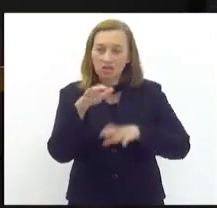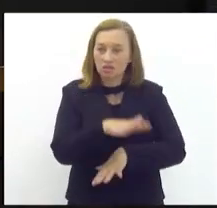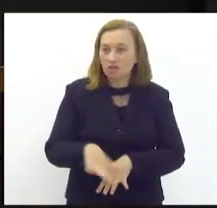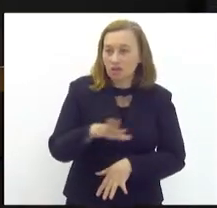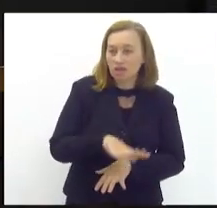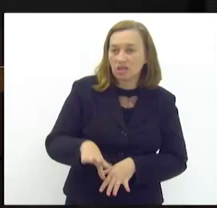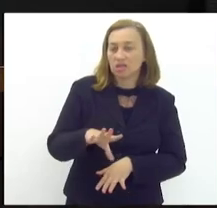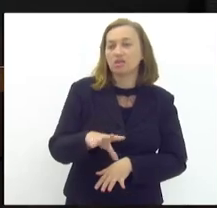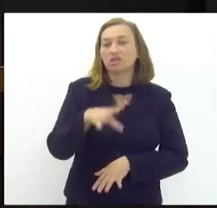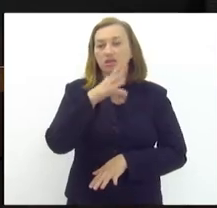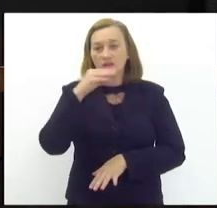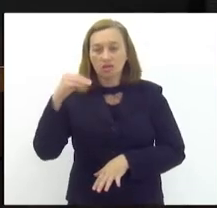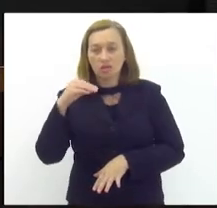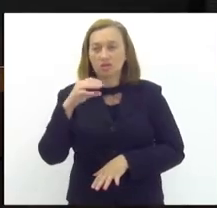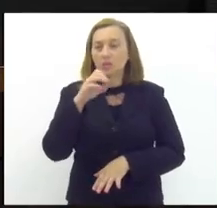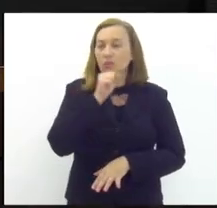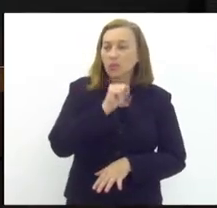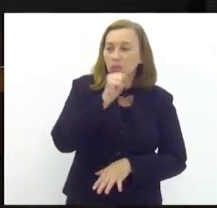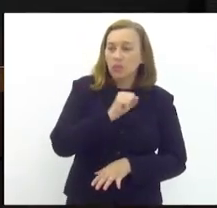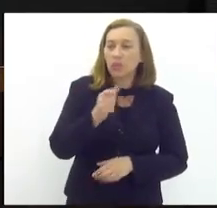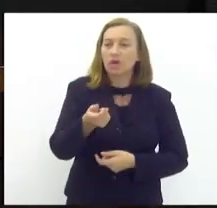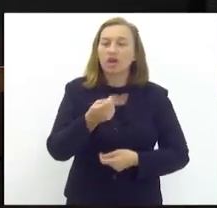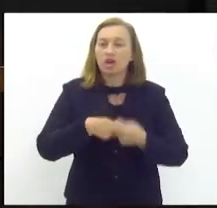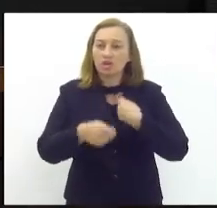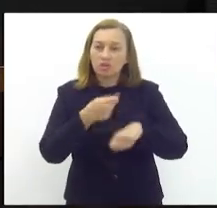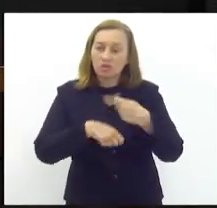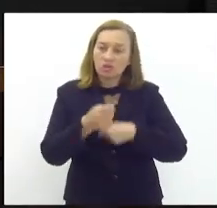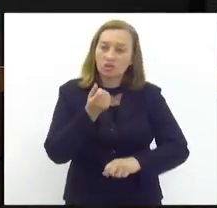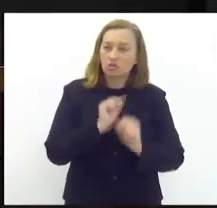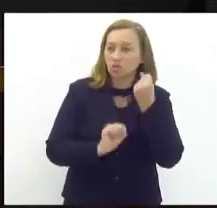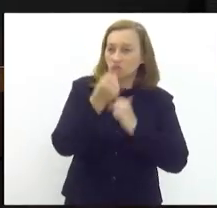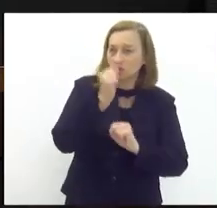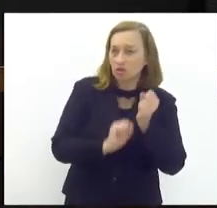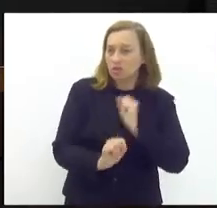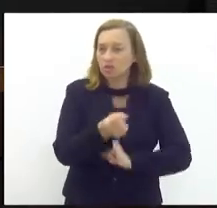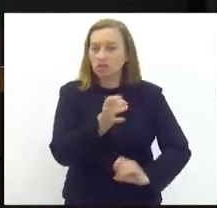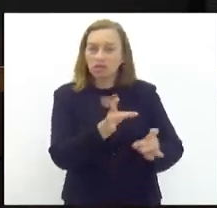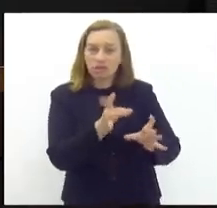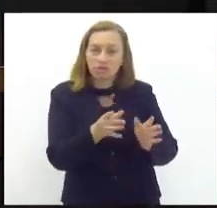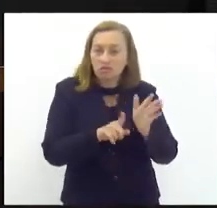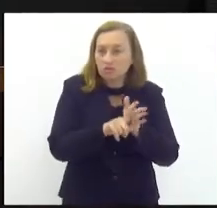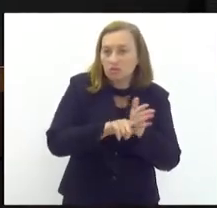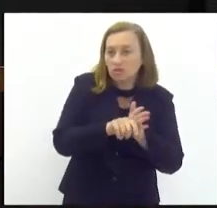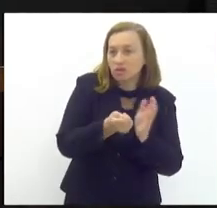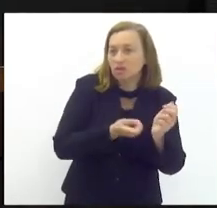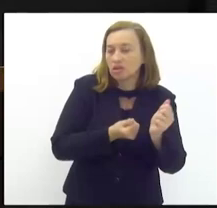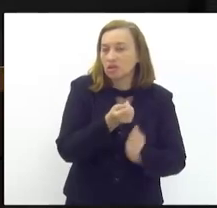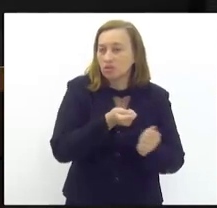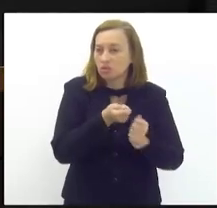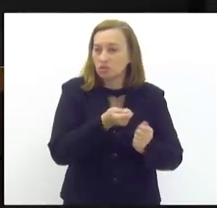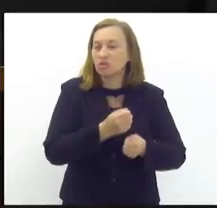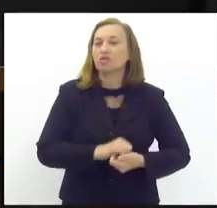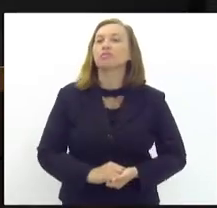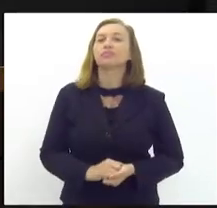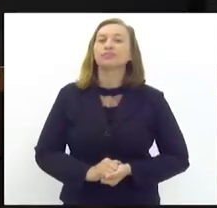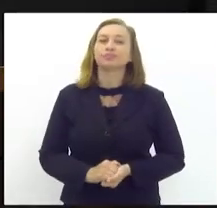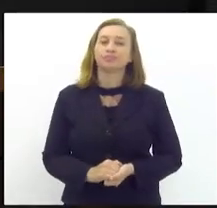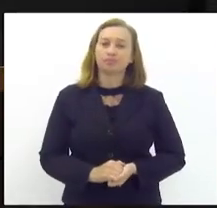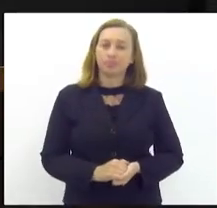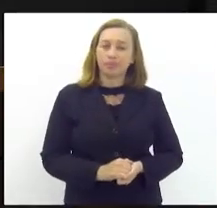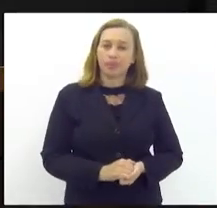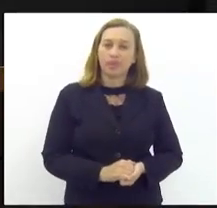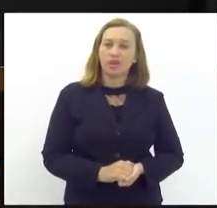do Adolescente do idoso de Economia Indústria e Comércio de orçamento Finanças fiscalização financeira e controle